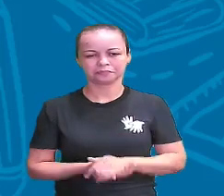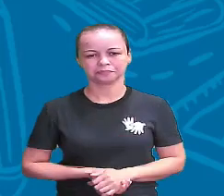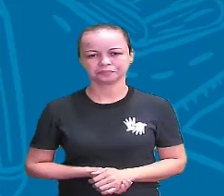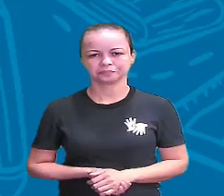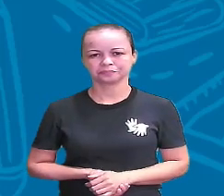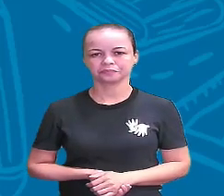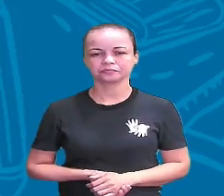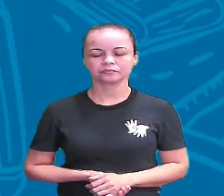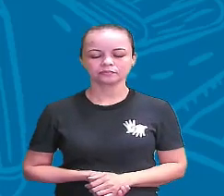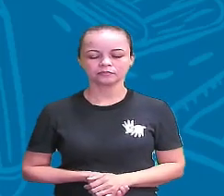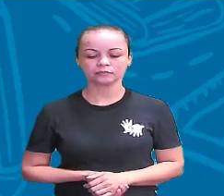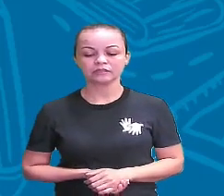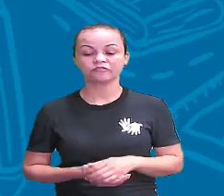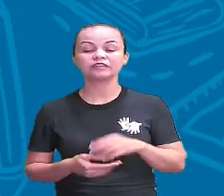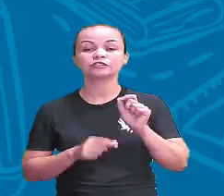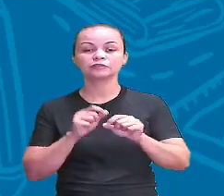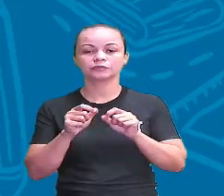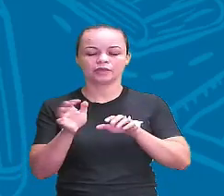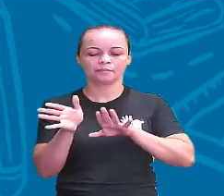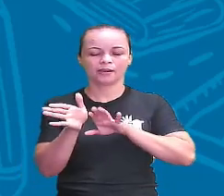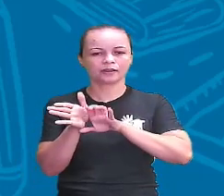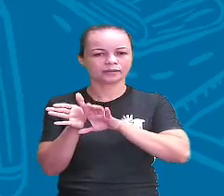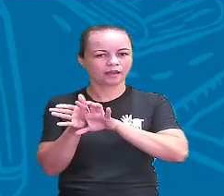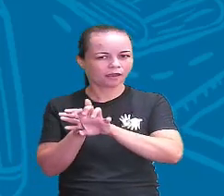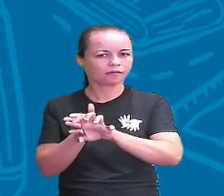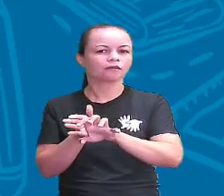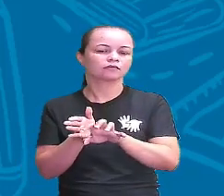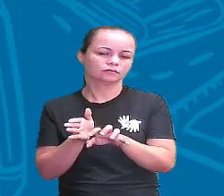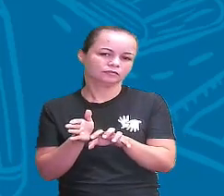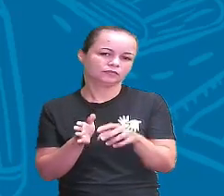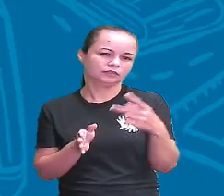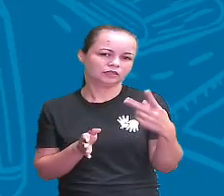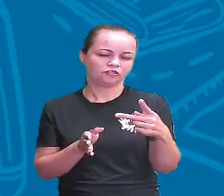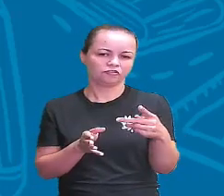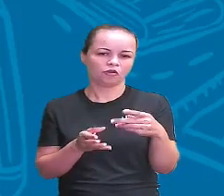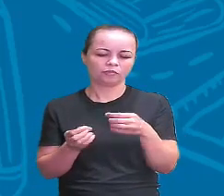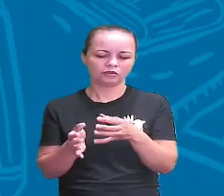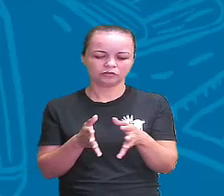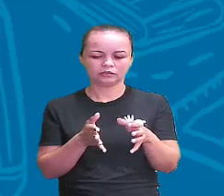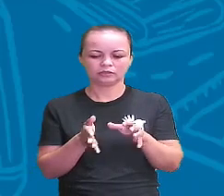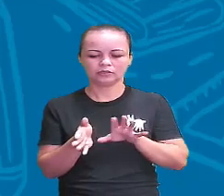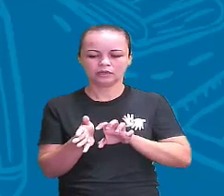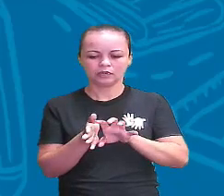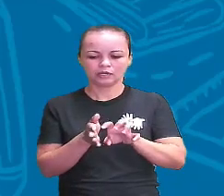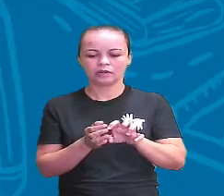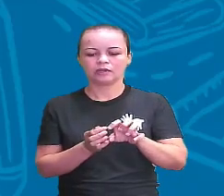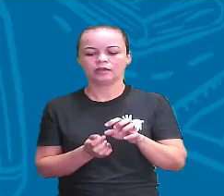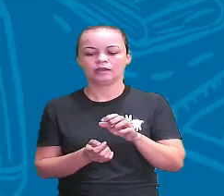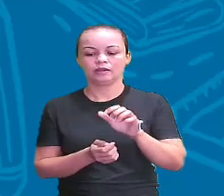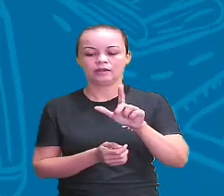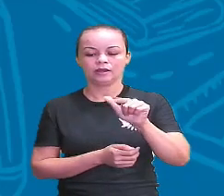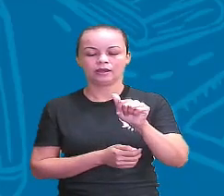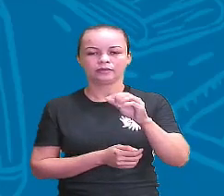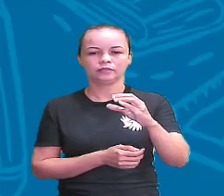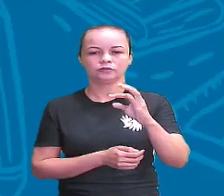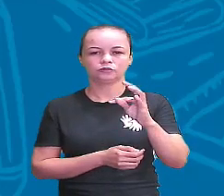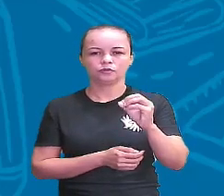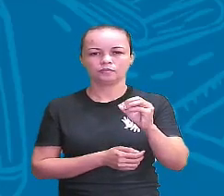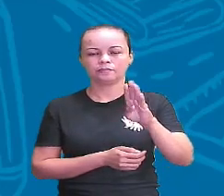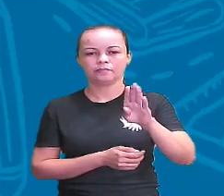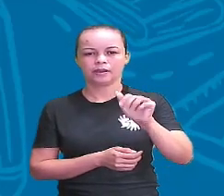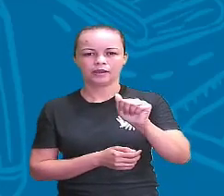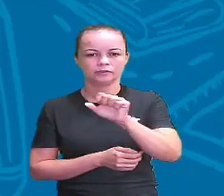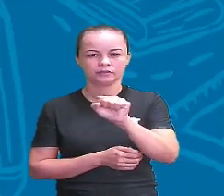quem é que faz isso? Bactérias, tá? As bactérias que formam os chamados lactobacilos, tá? E aonde